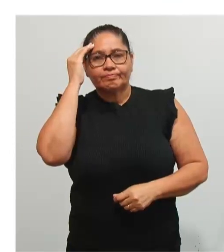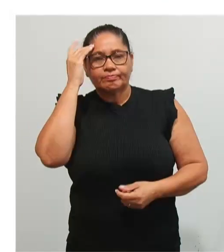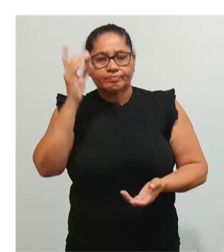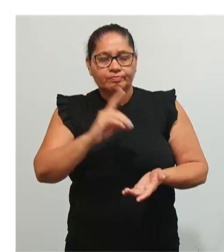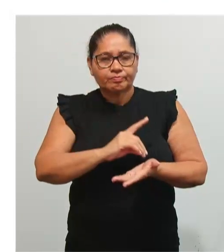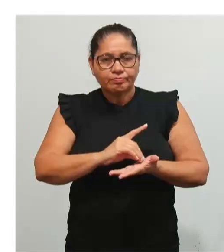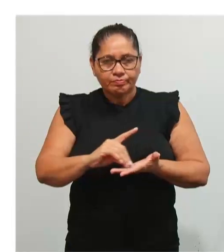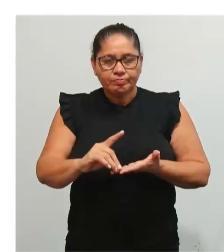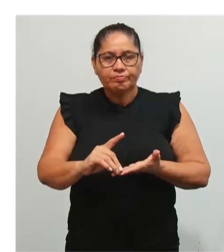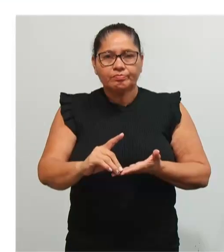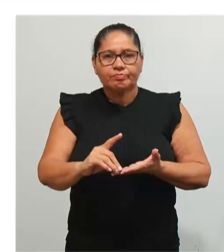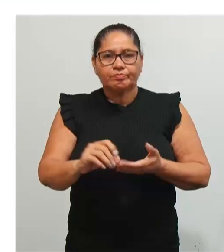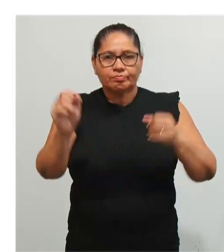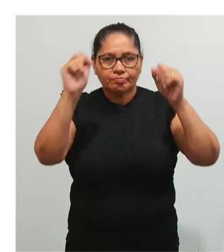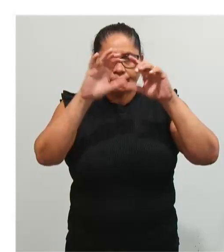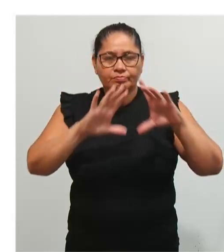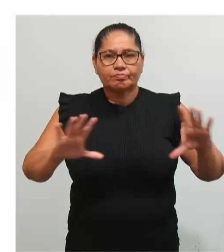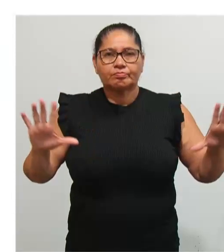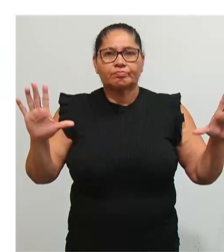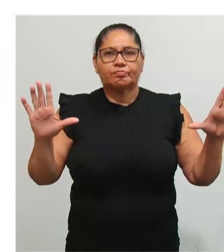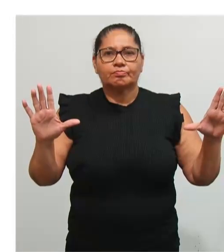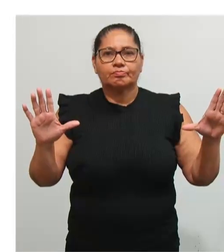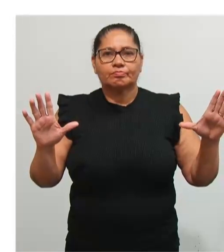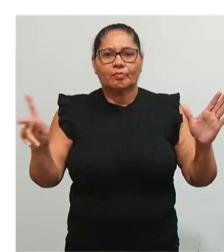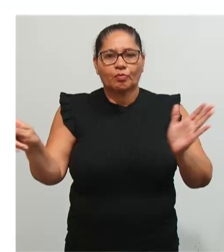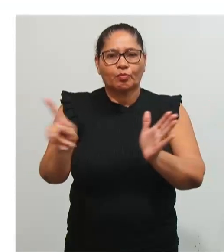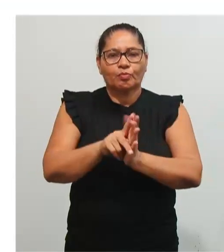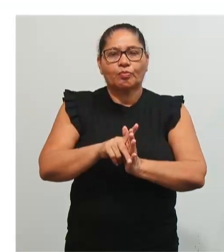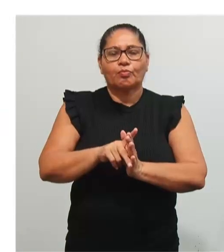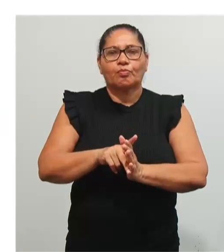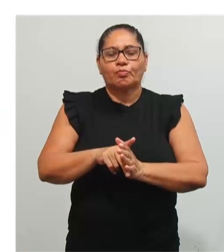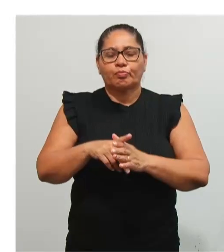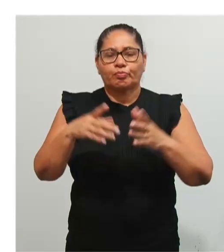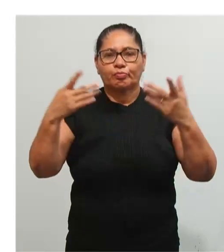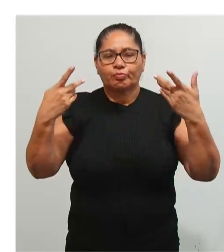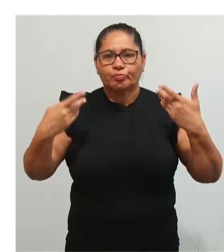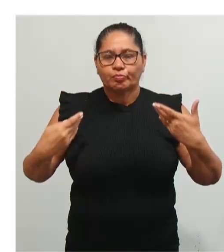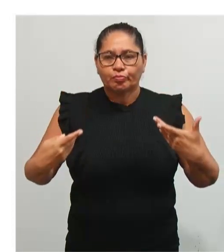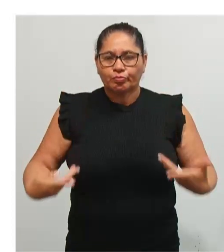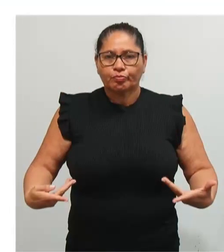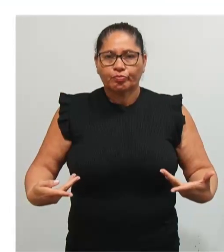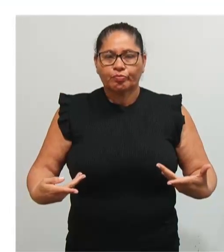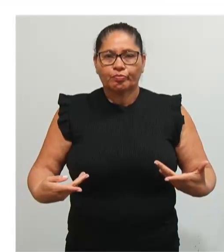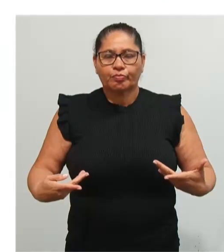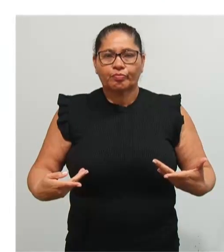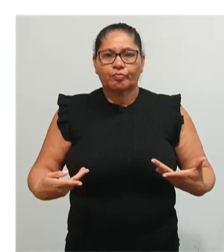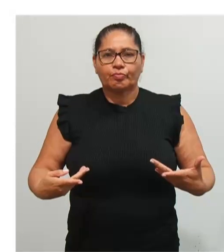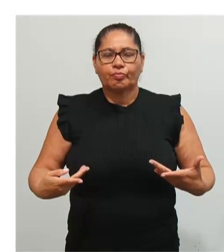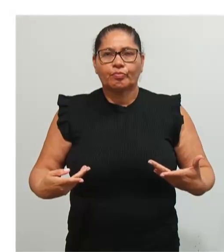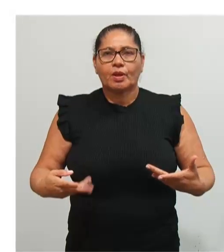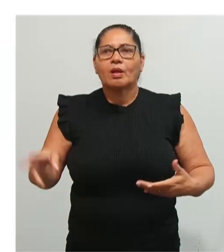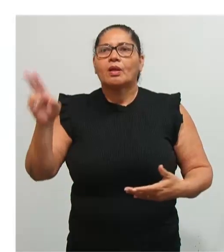dicionário, transparência designa-se a propriedade de um corpo que deixa atravessar por ele a luz, permitindo